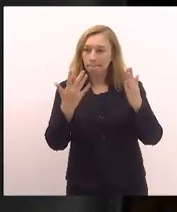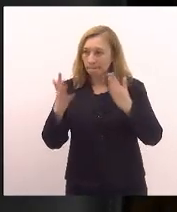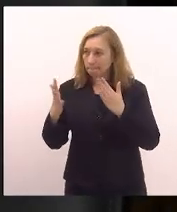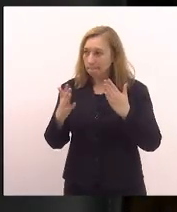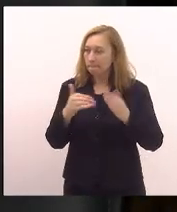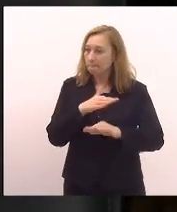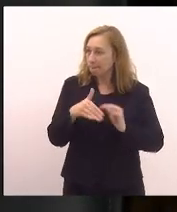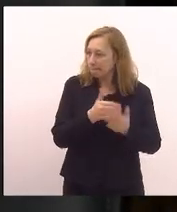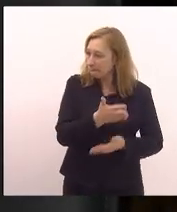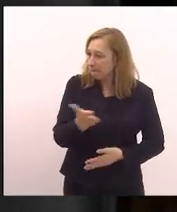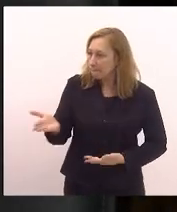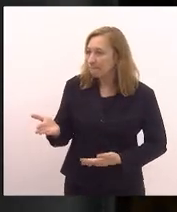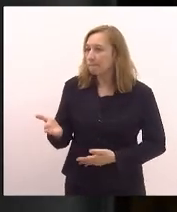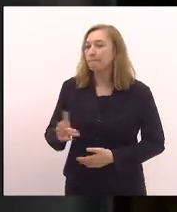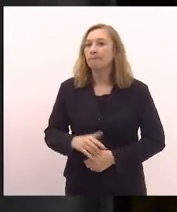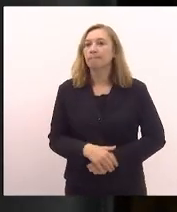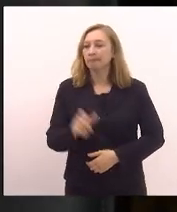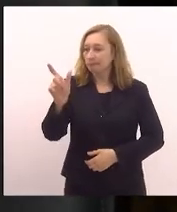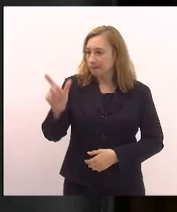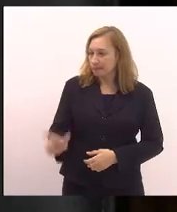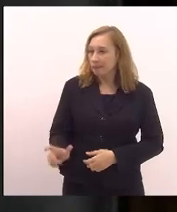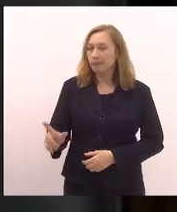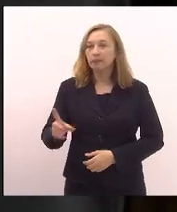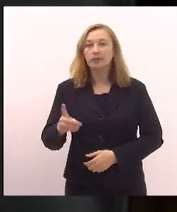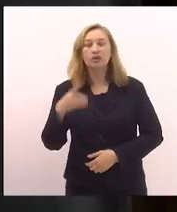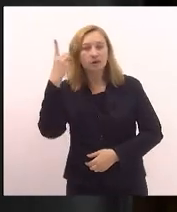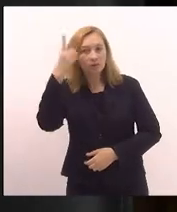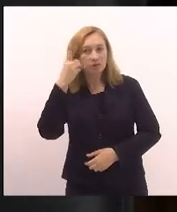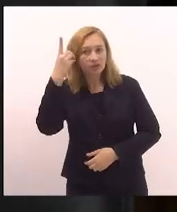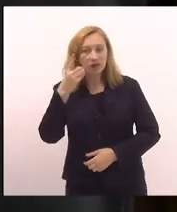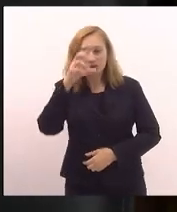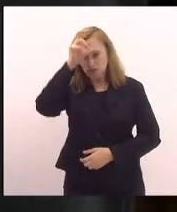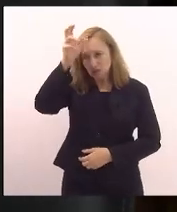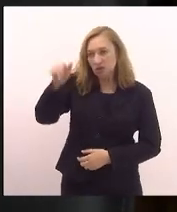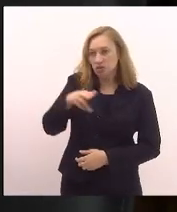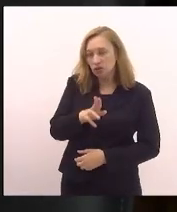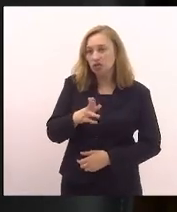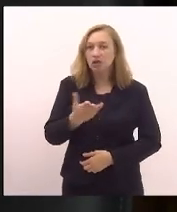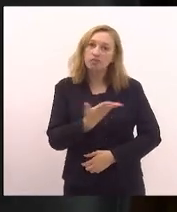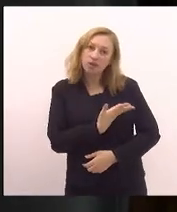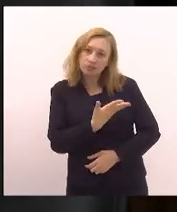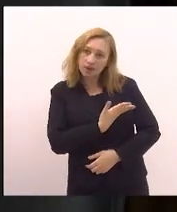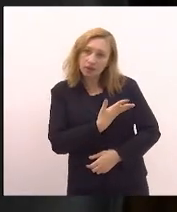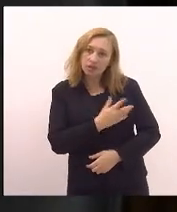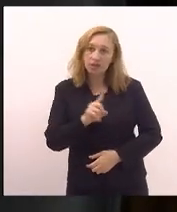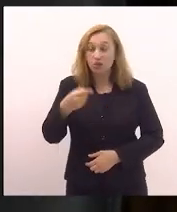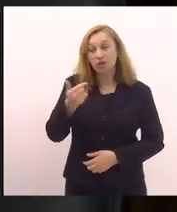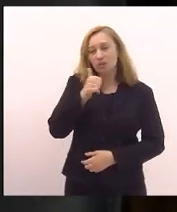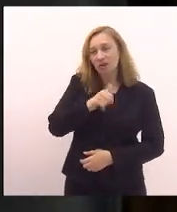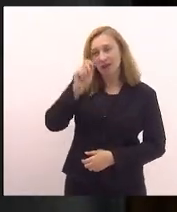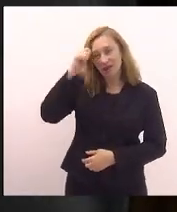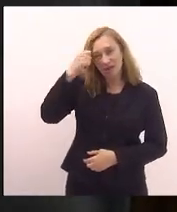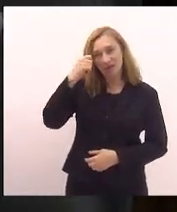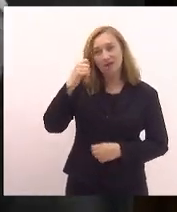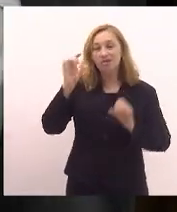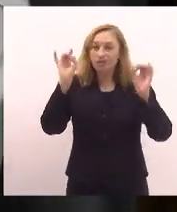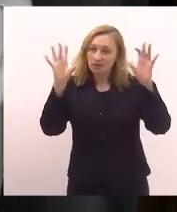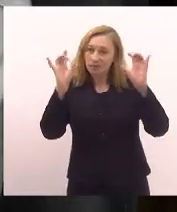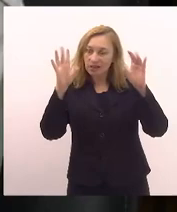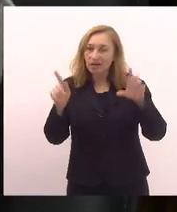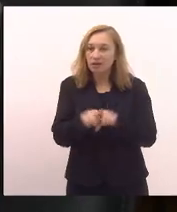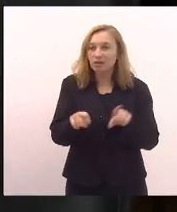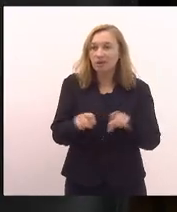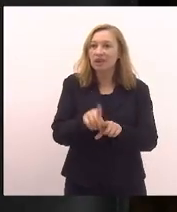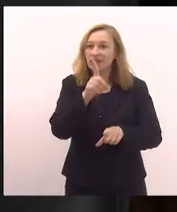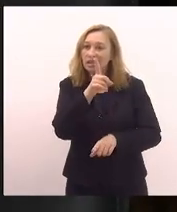a todas e todos, então, na figura da deputada, da tia Ju, da minha colega Eufrásia, e de uma outra mulher muito especial que está aqui hoje também, que é